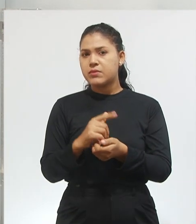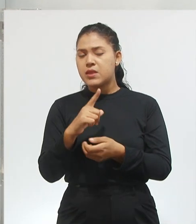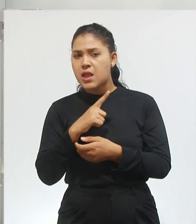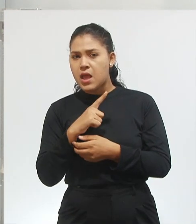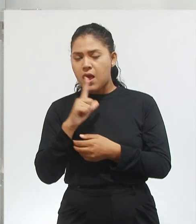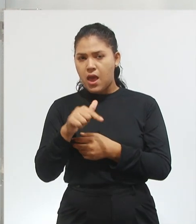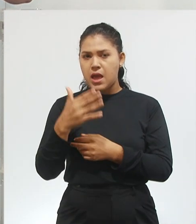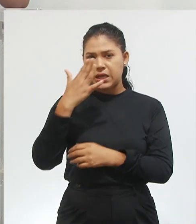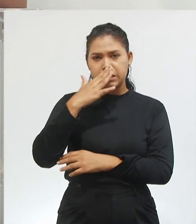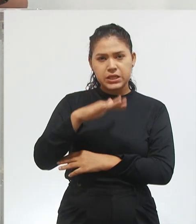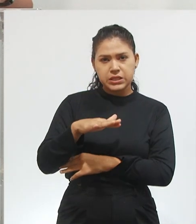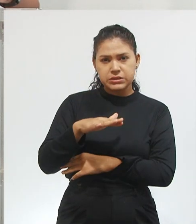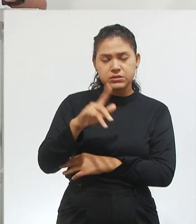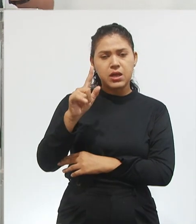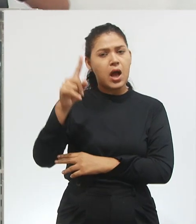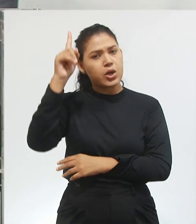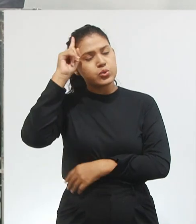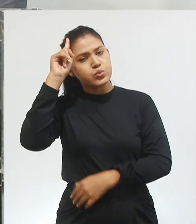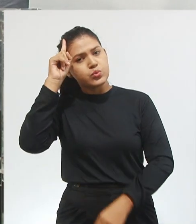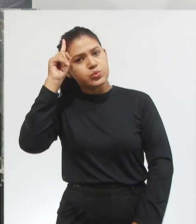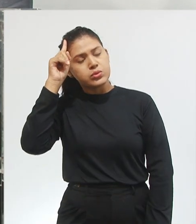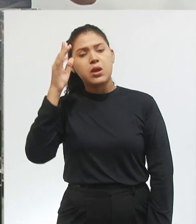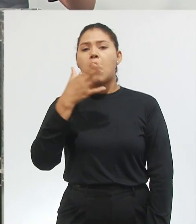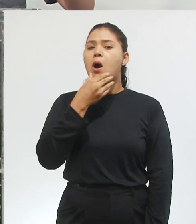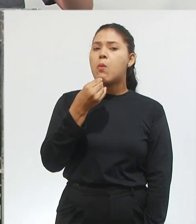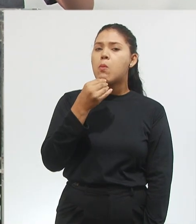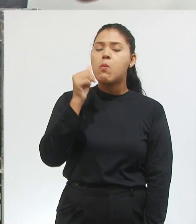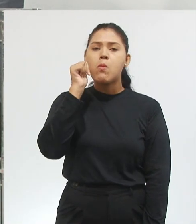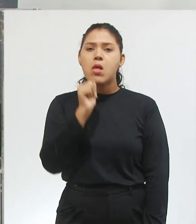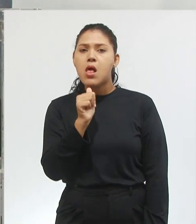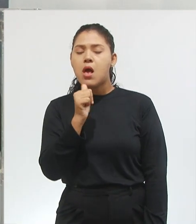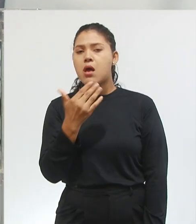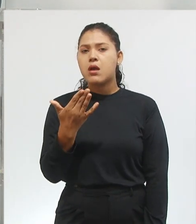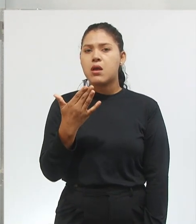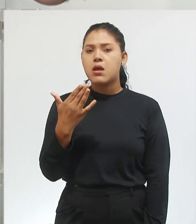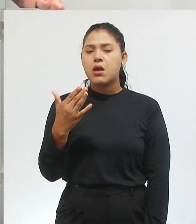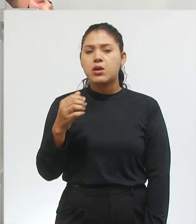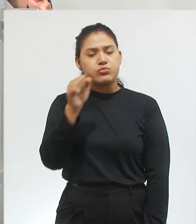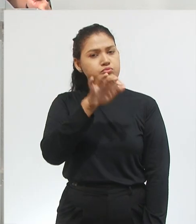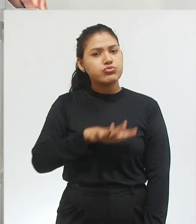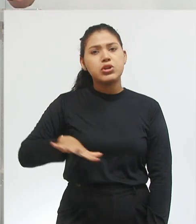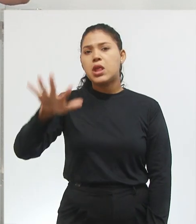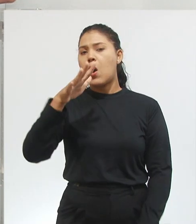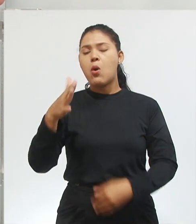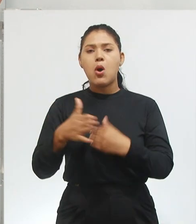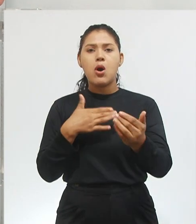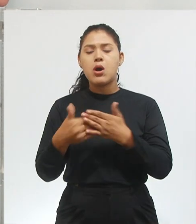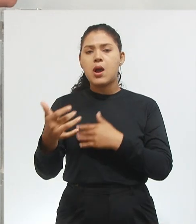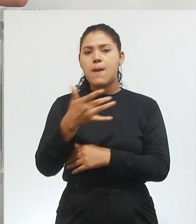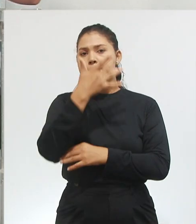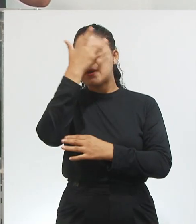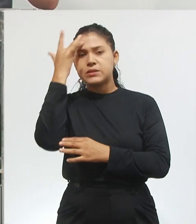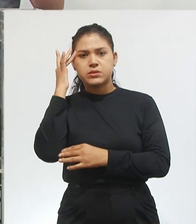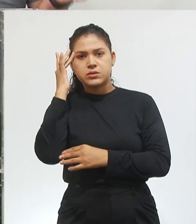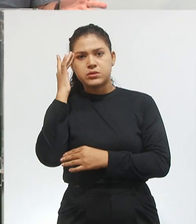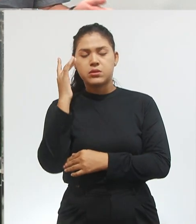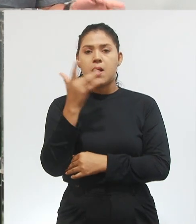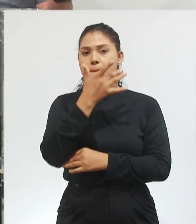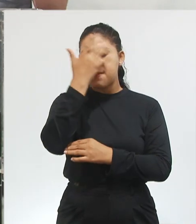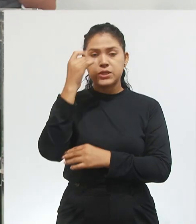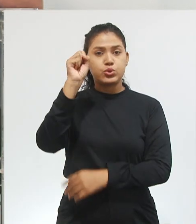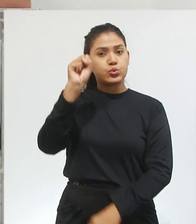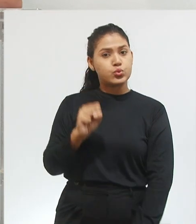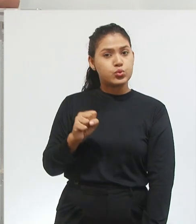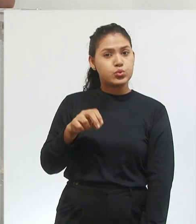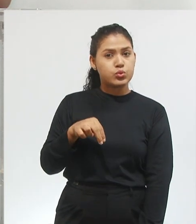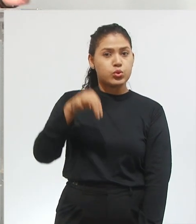infantil para um público adulto para masculino feminino para público de maneira geral para público da região sul da